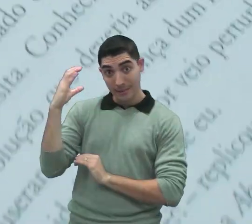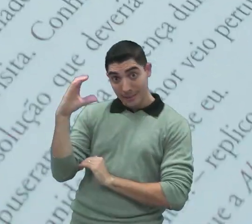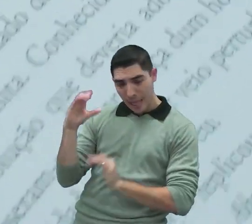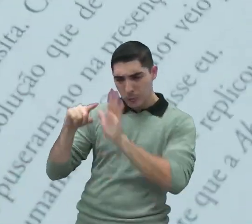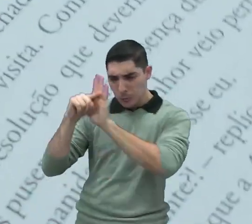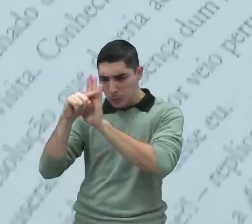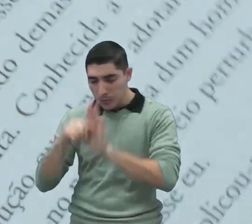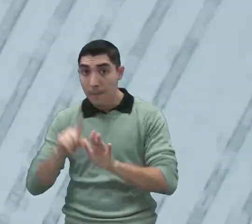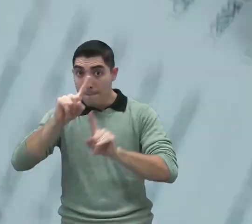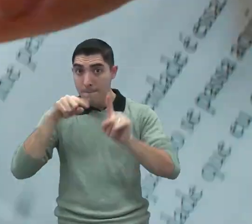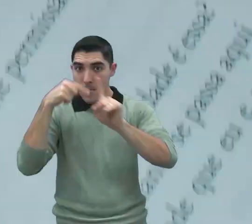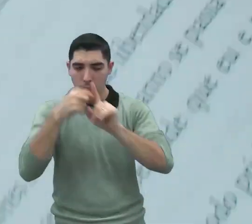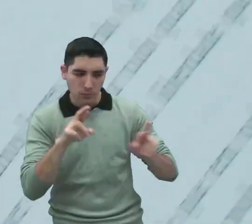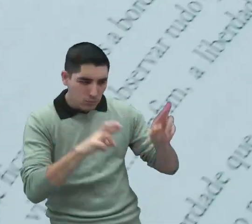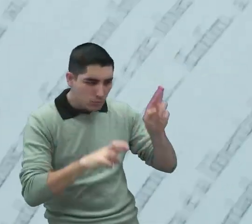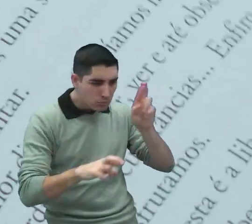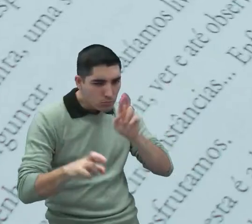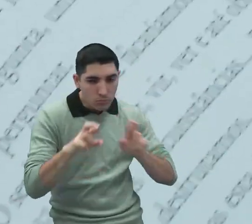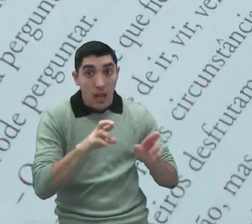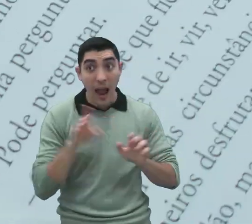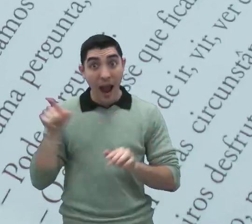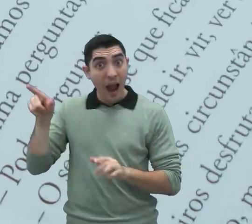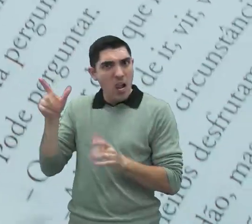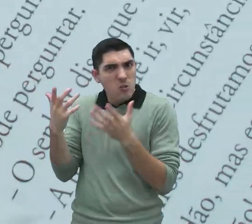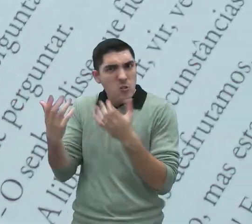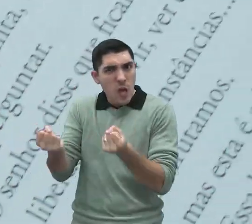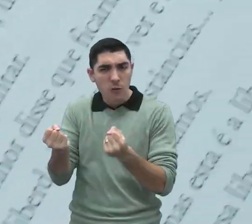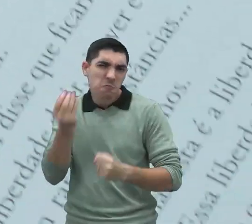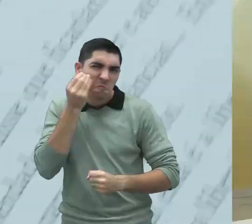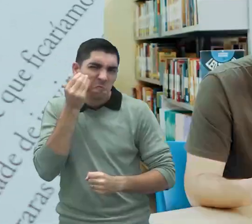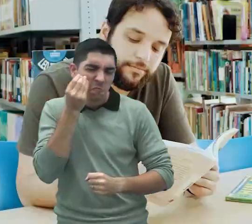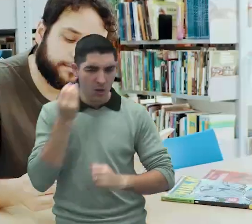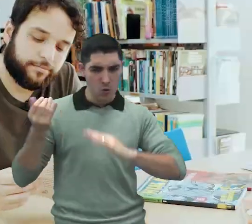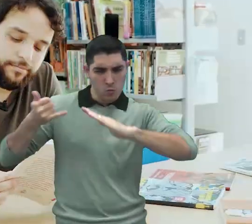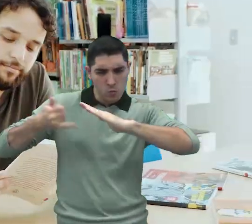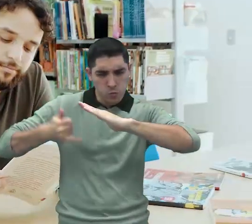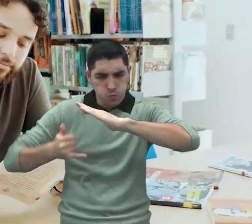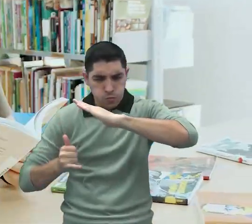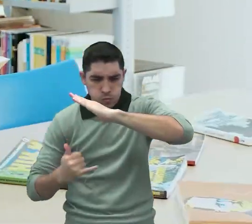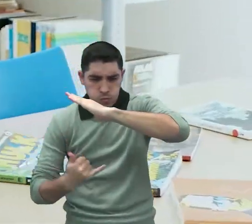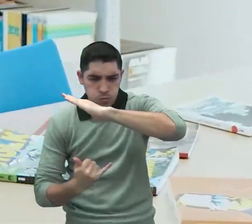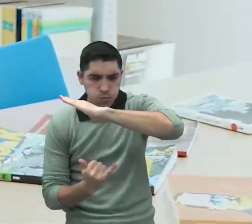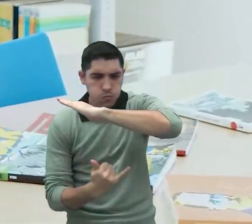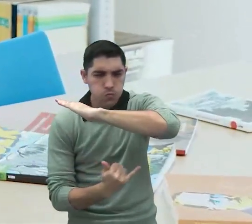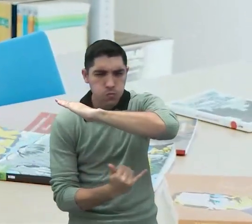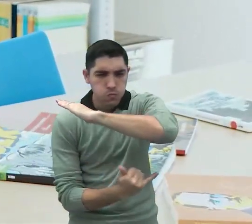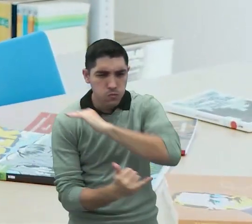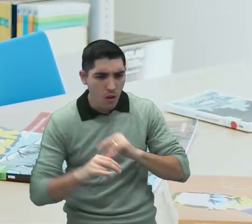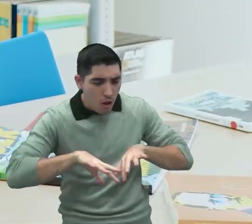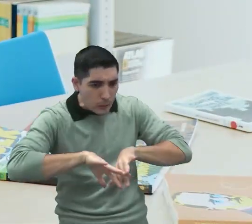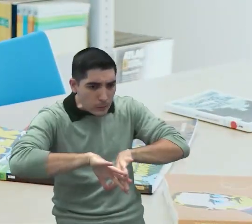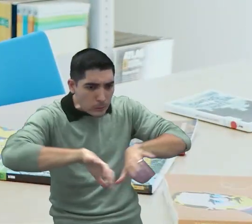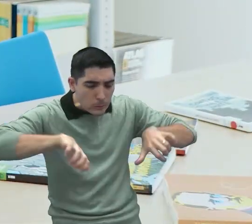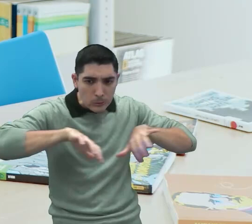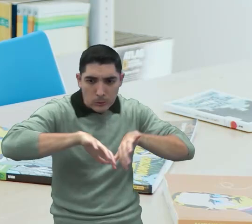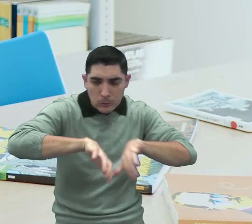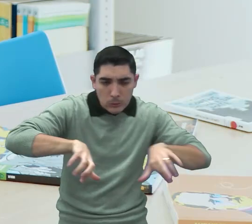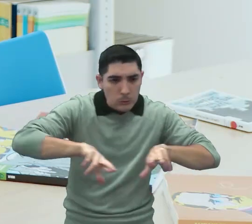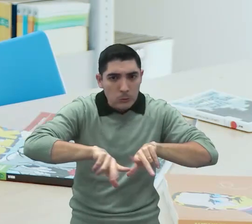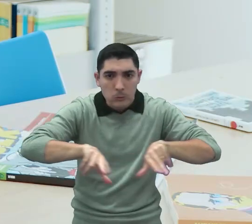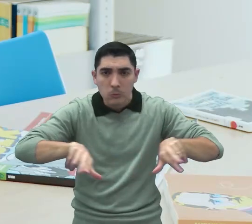da observação. Só que ele acaba diante de um mergulho no mundo das maravilhas submarinas.